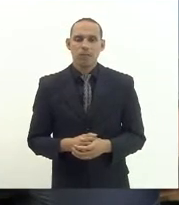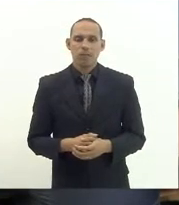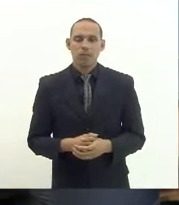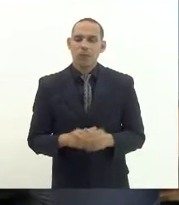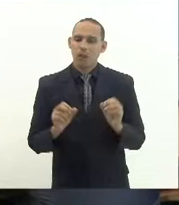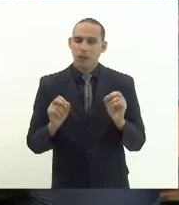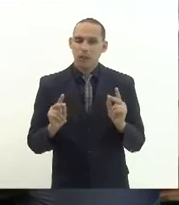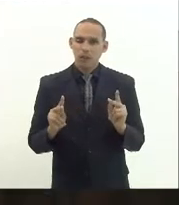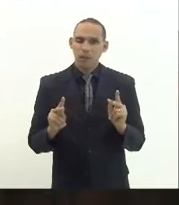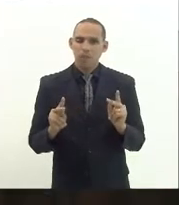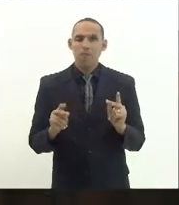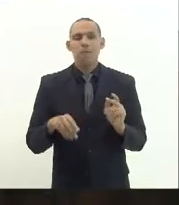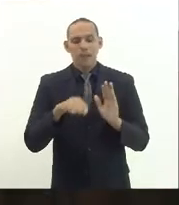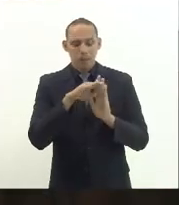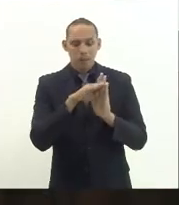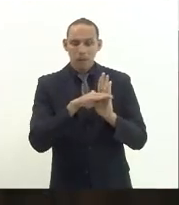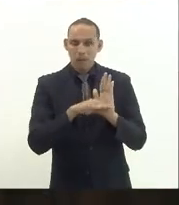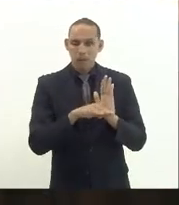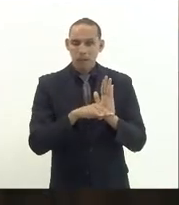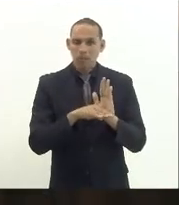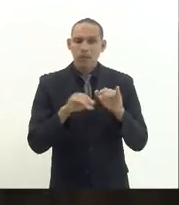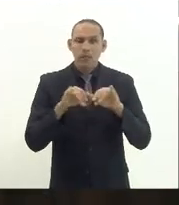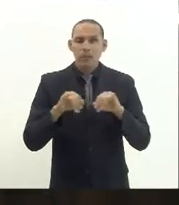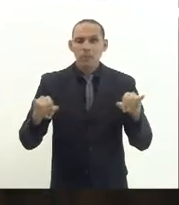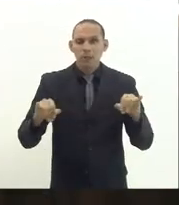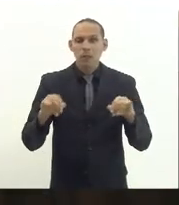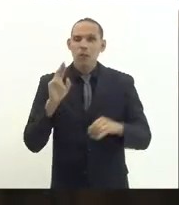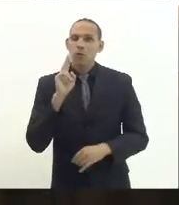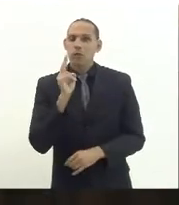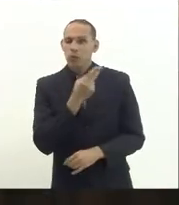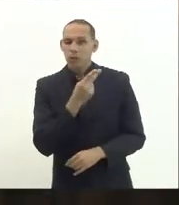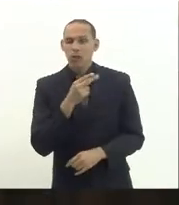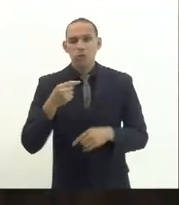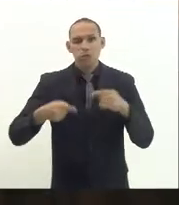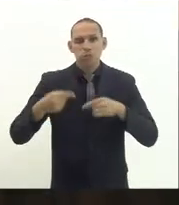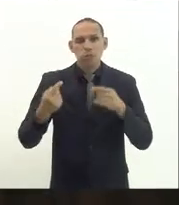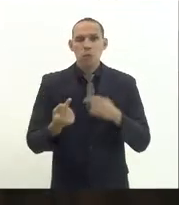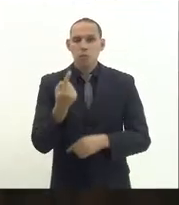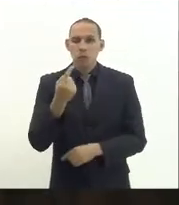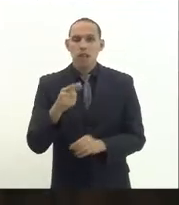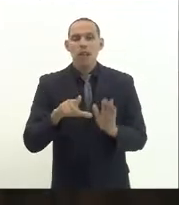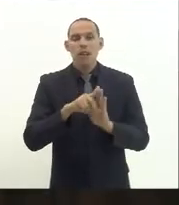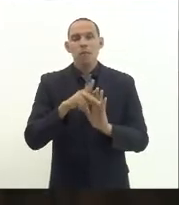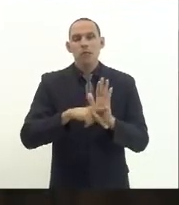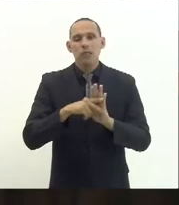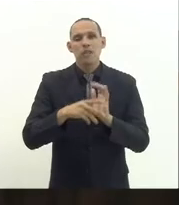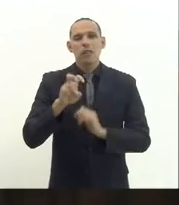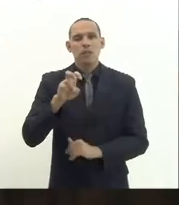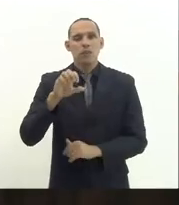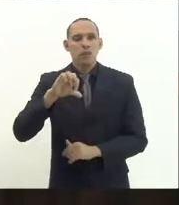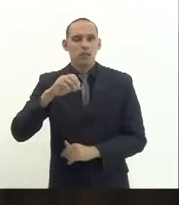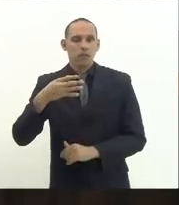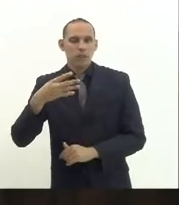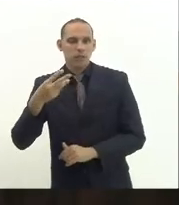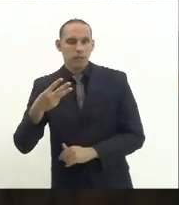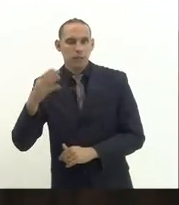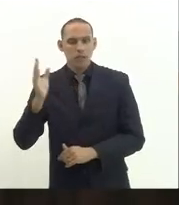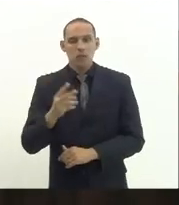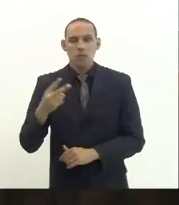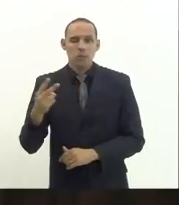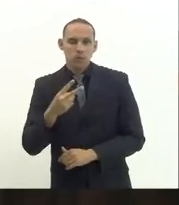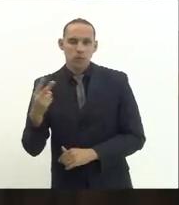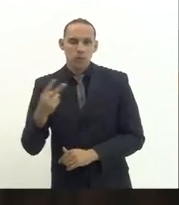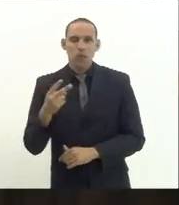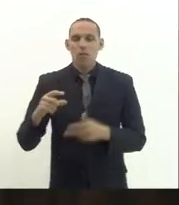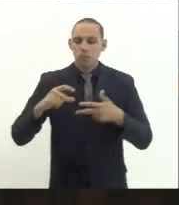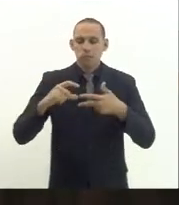o Ok vamos a pauta anuncio é regime de urgência em discussão única projeto de lei 5943 de 22 de autoria do Poder Executivo